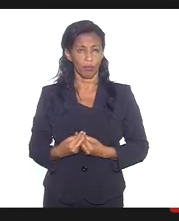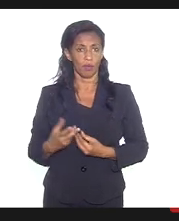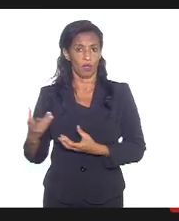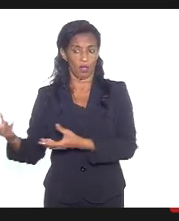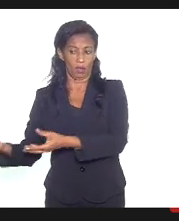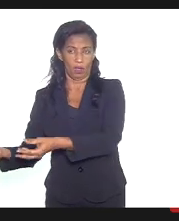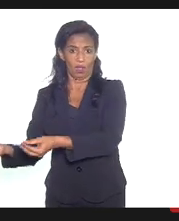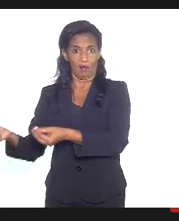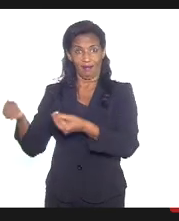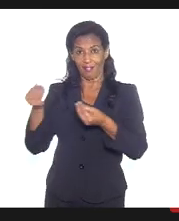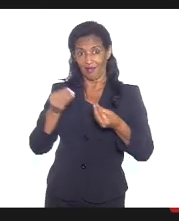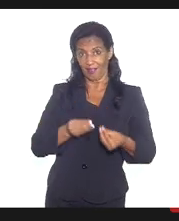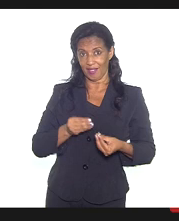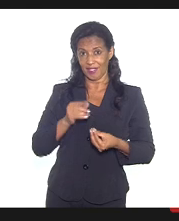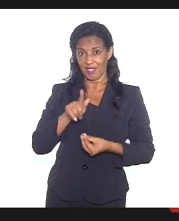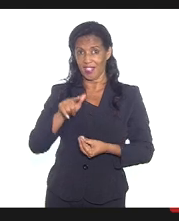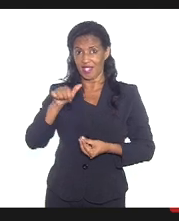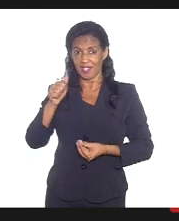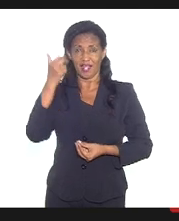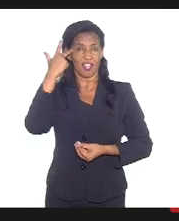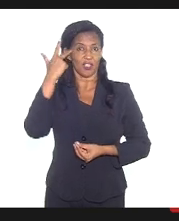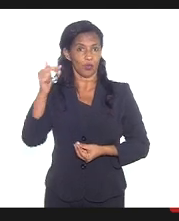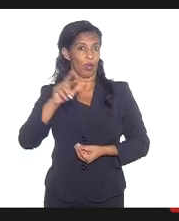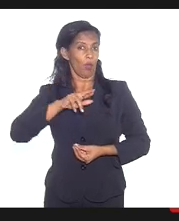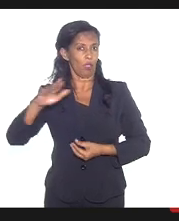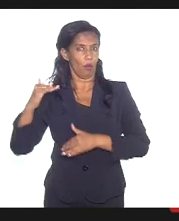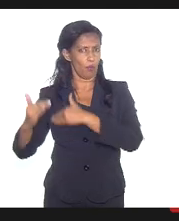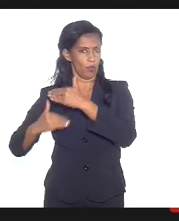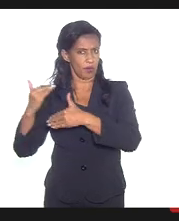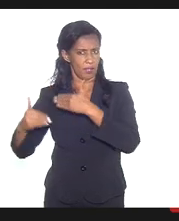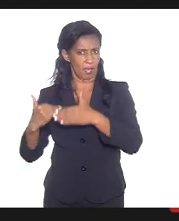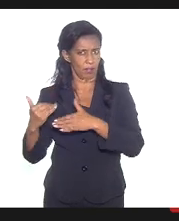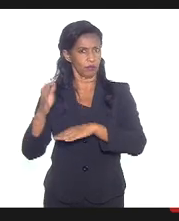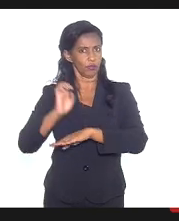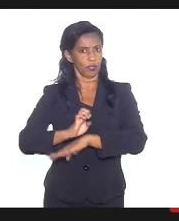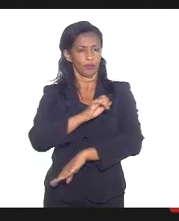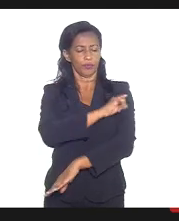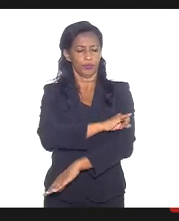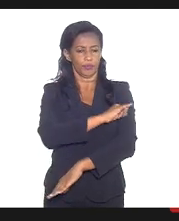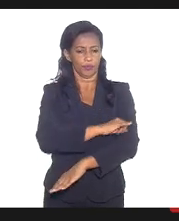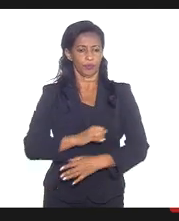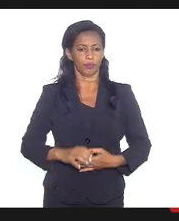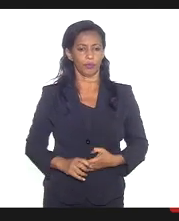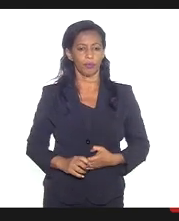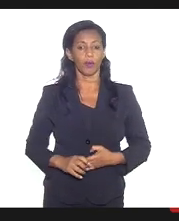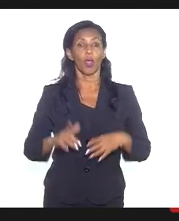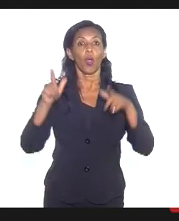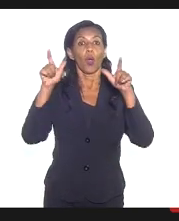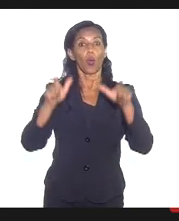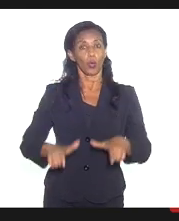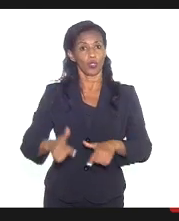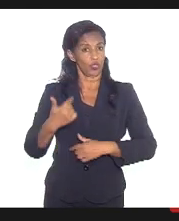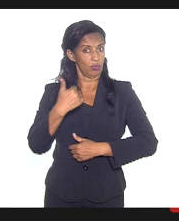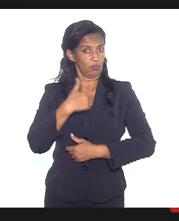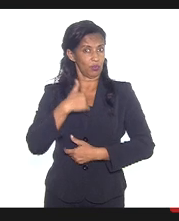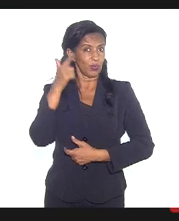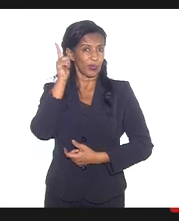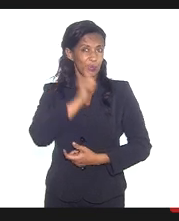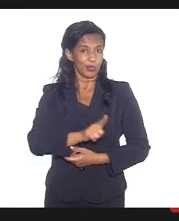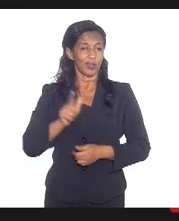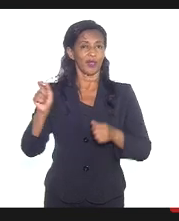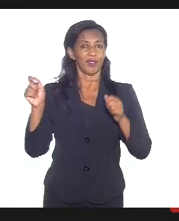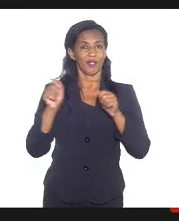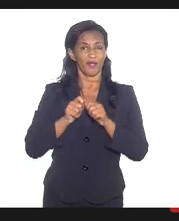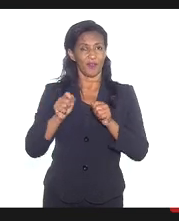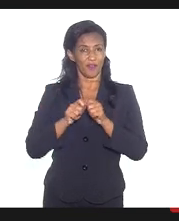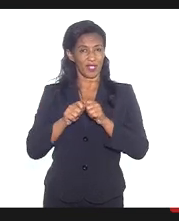trazer esse gás natural não processado para o Rio de Janeiro, onde eu possa, né, fazer